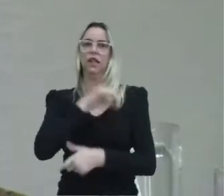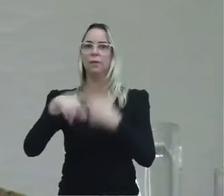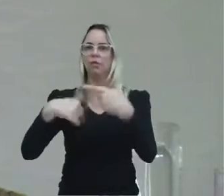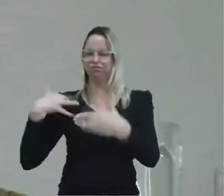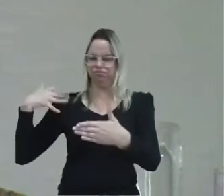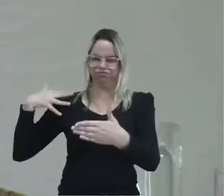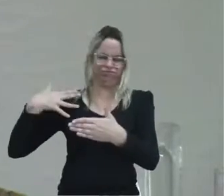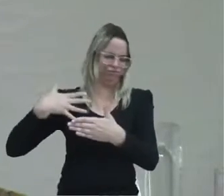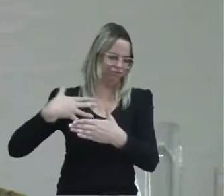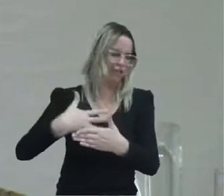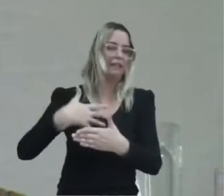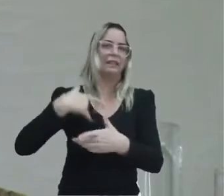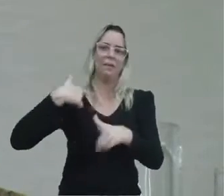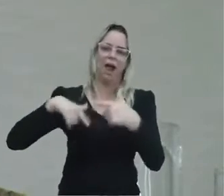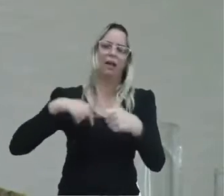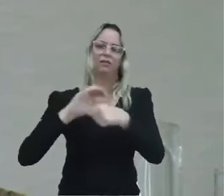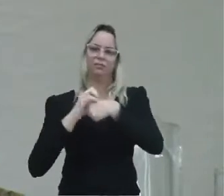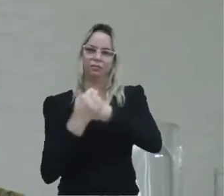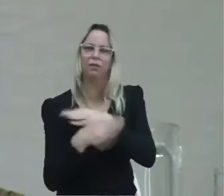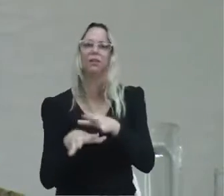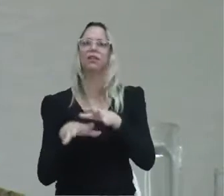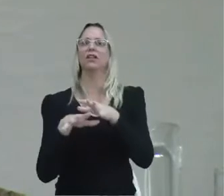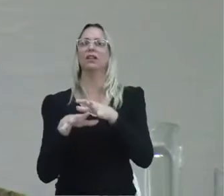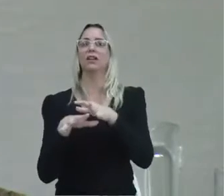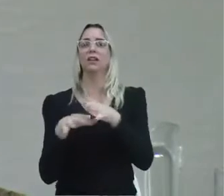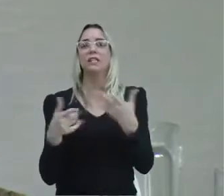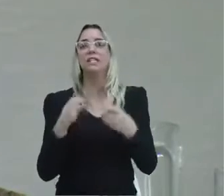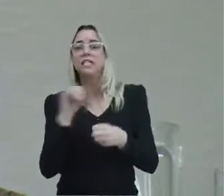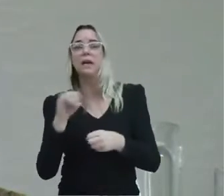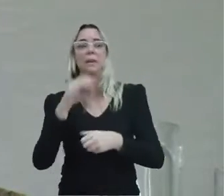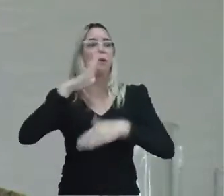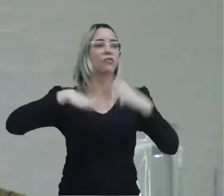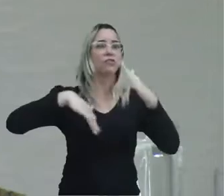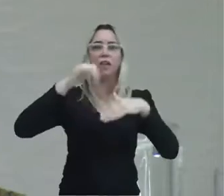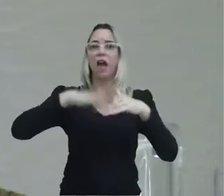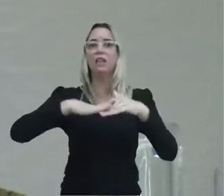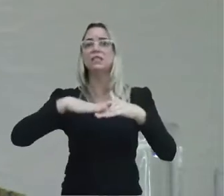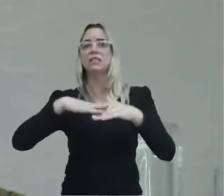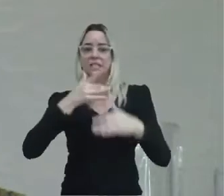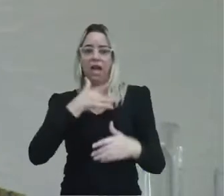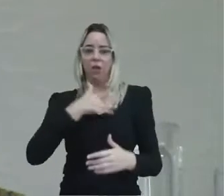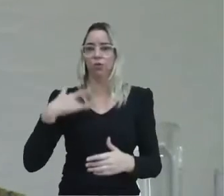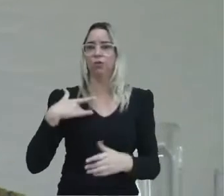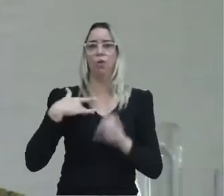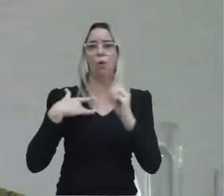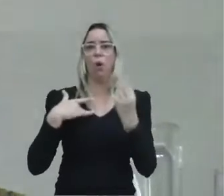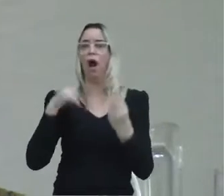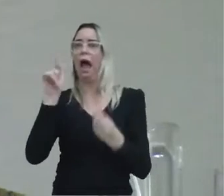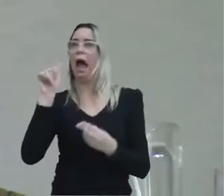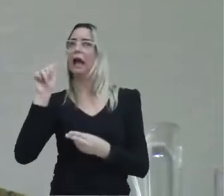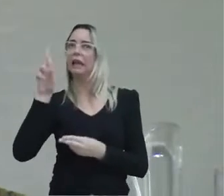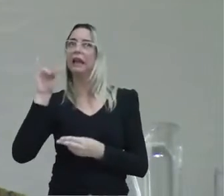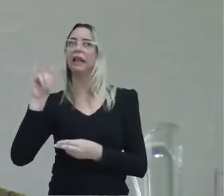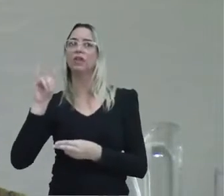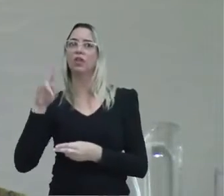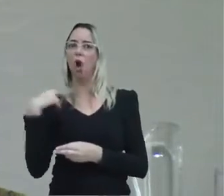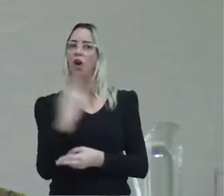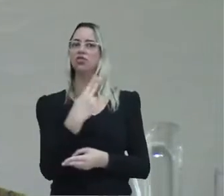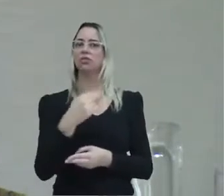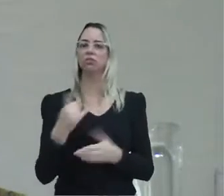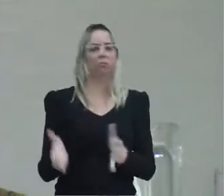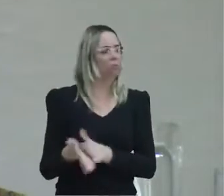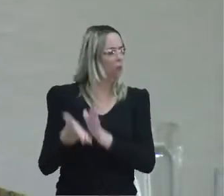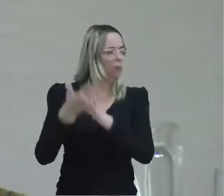trabalho árduo de pandemia, que se os profissionais de saúde e os garis, nós levantamos o chapéu para